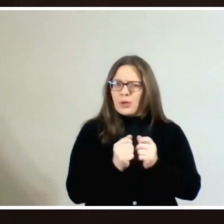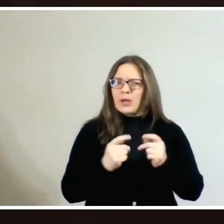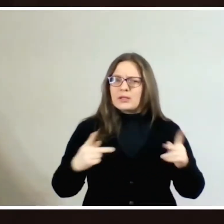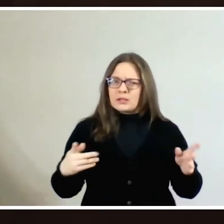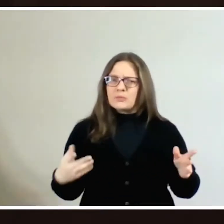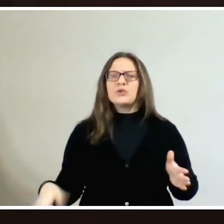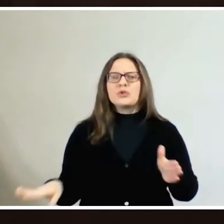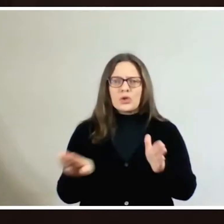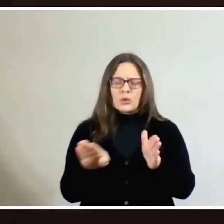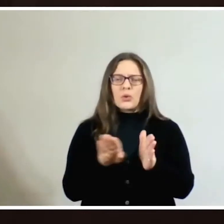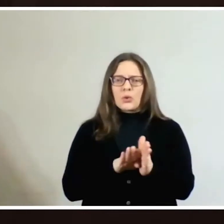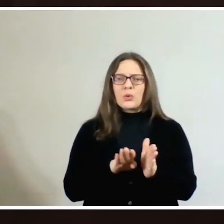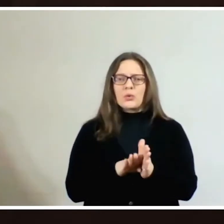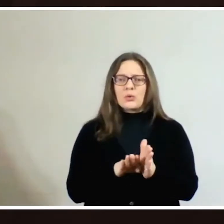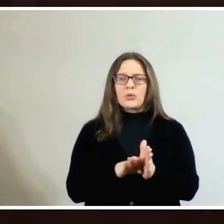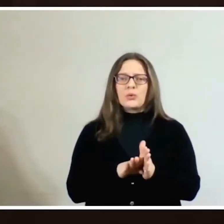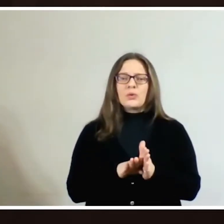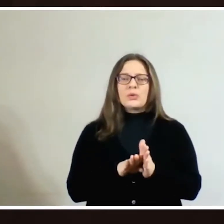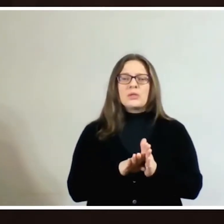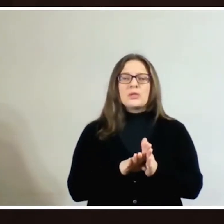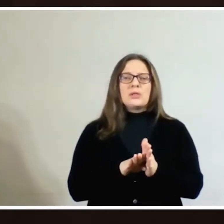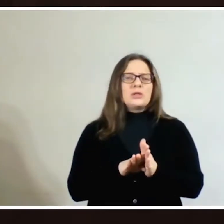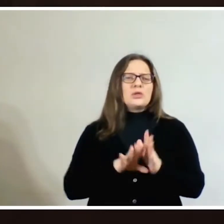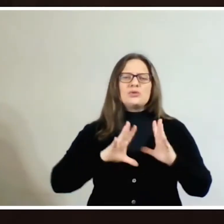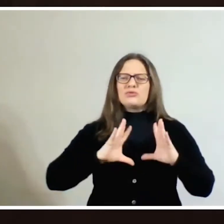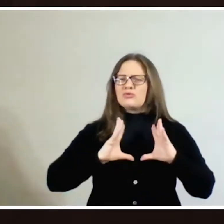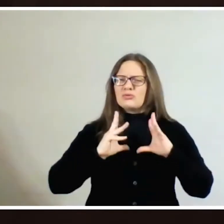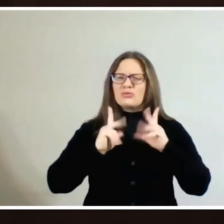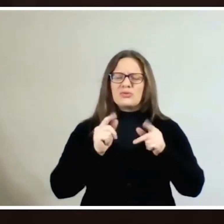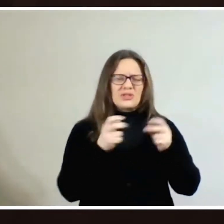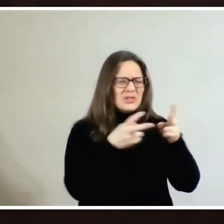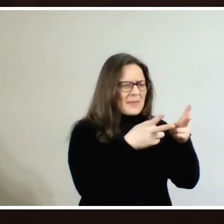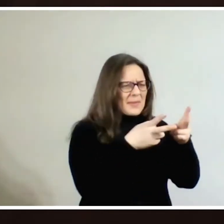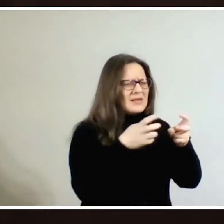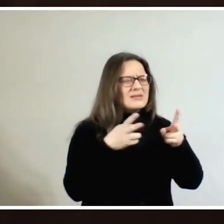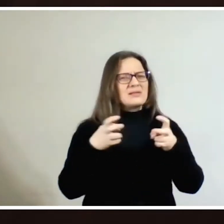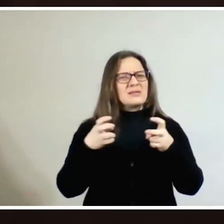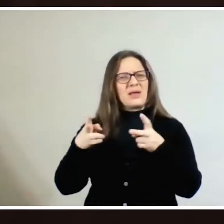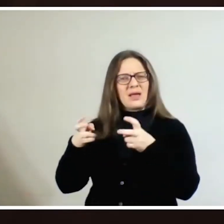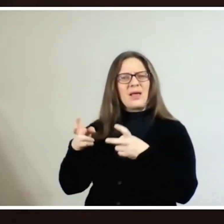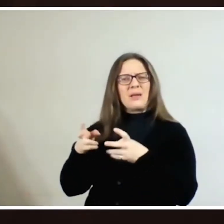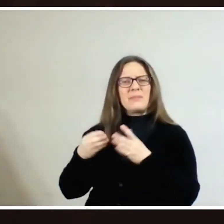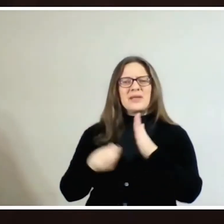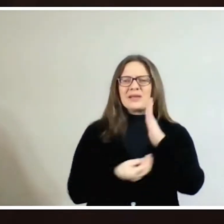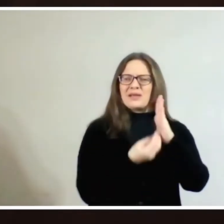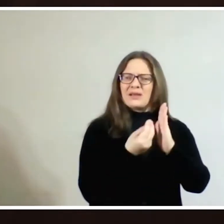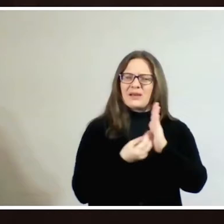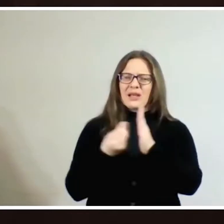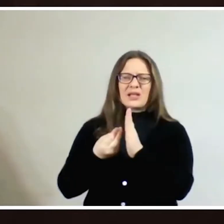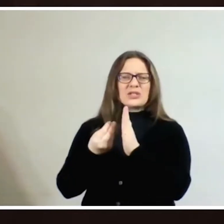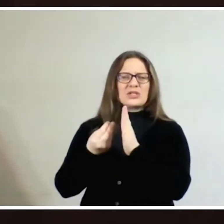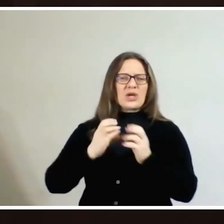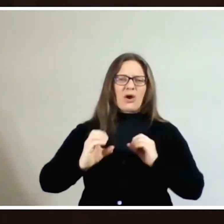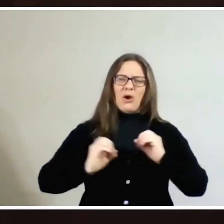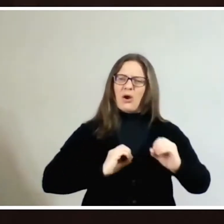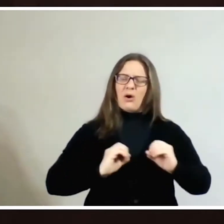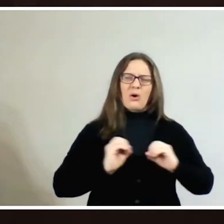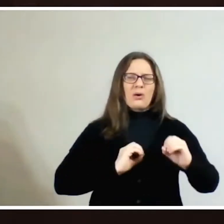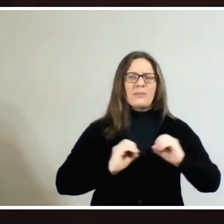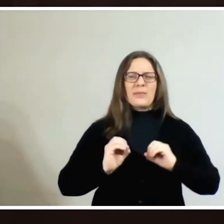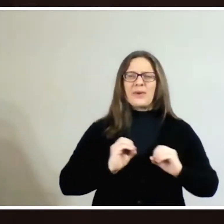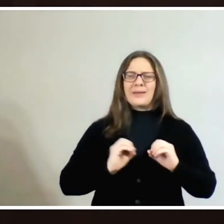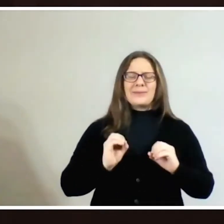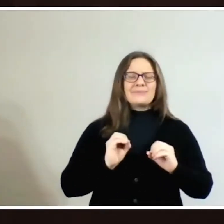por tudo que está acontecendo, com a igreja do Senhor, com a obra do Senhor, nós não temos